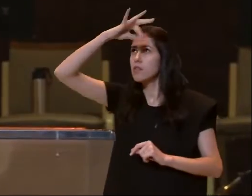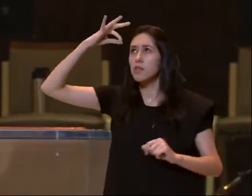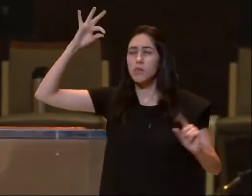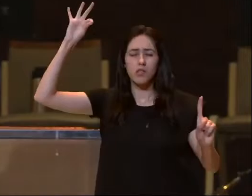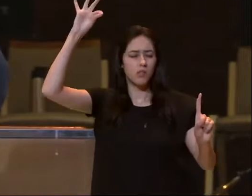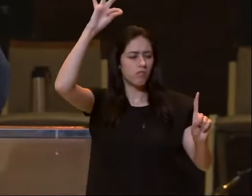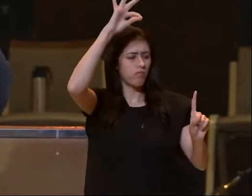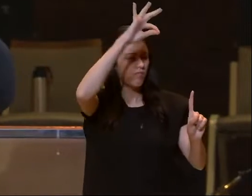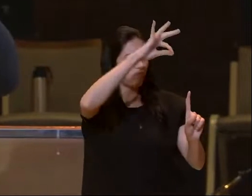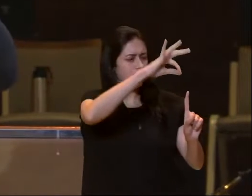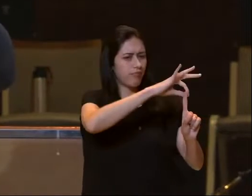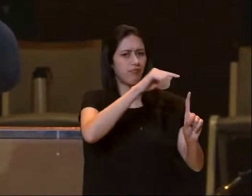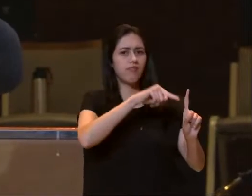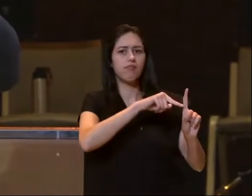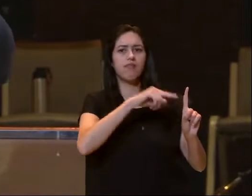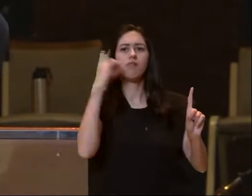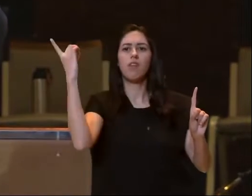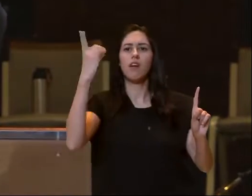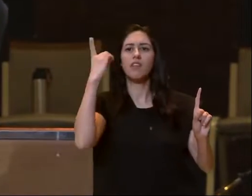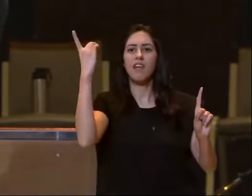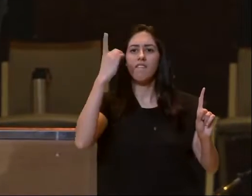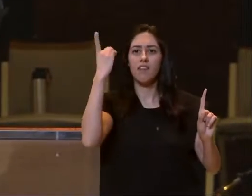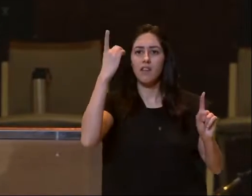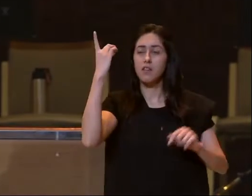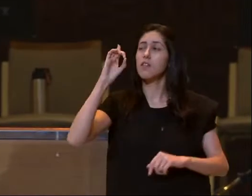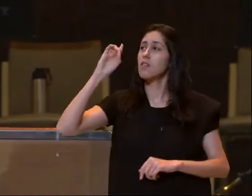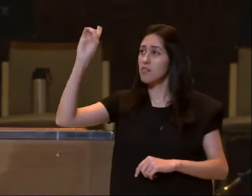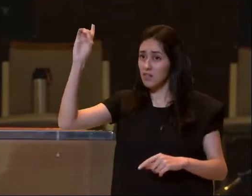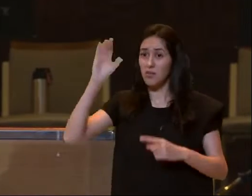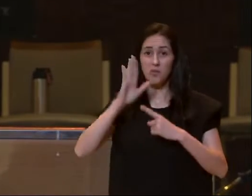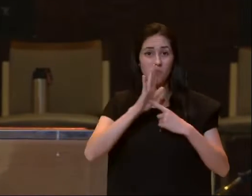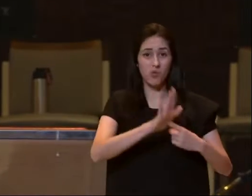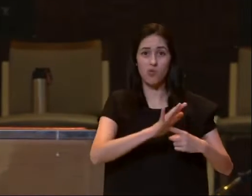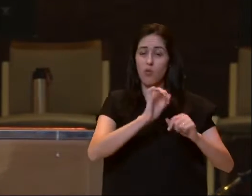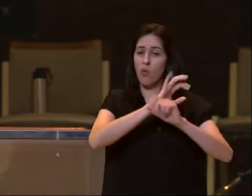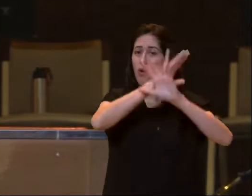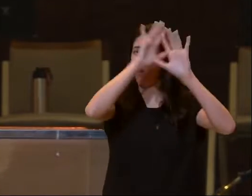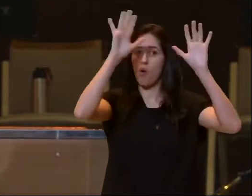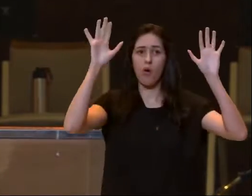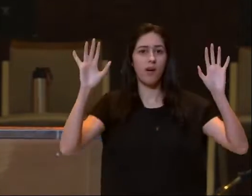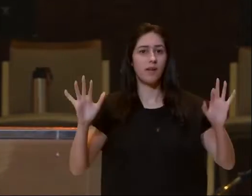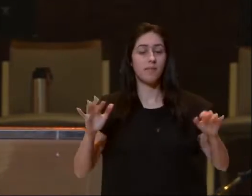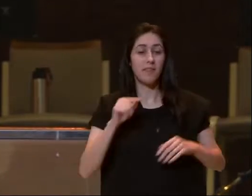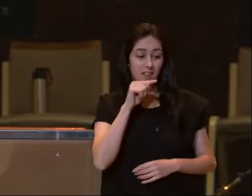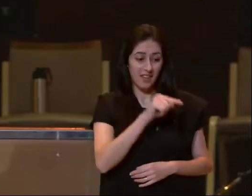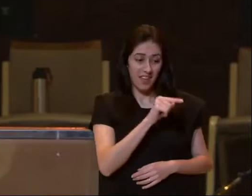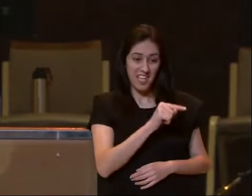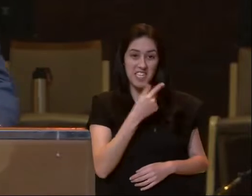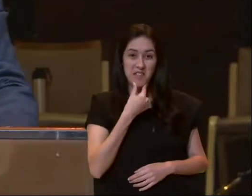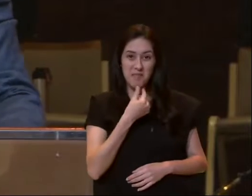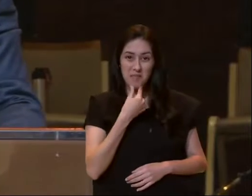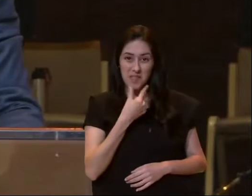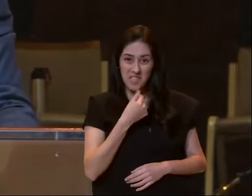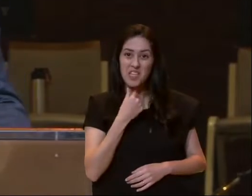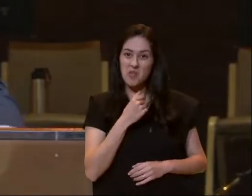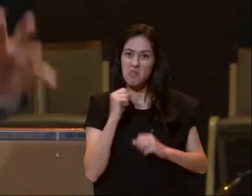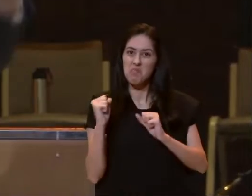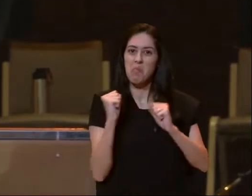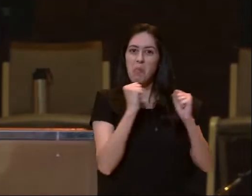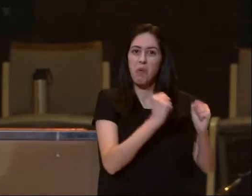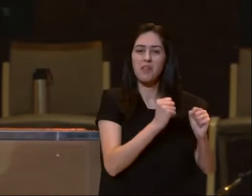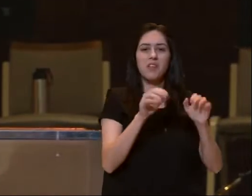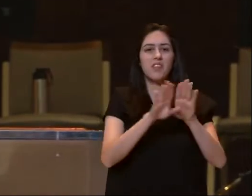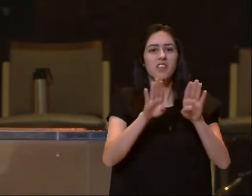dele. Deus se revelou em glória. E aquele menino foi empoderado. Jeremias, quando ele